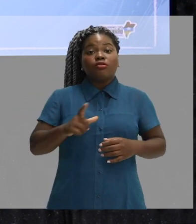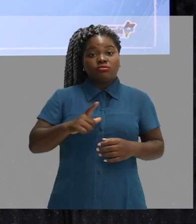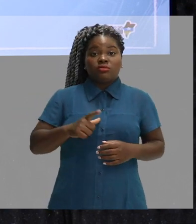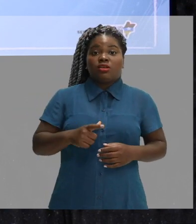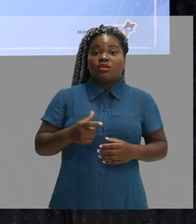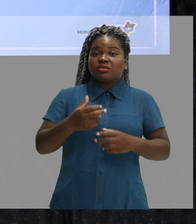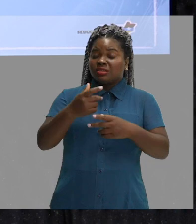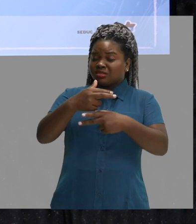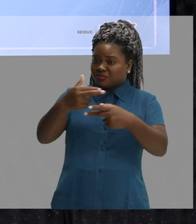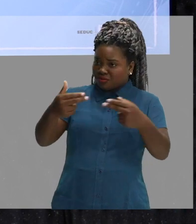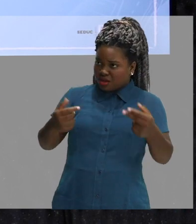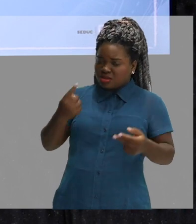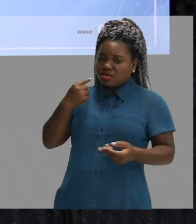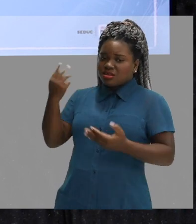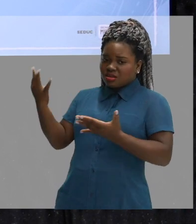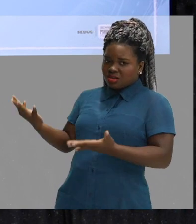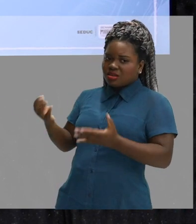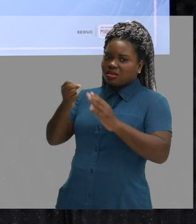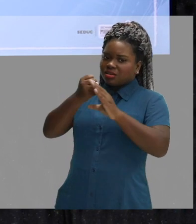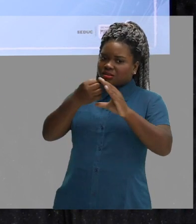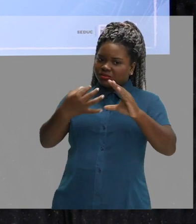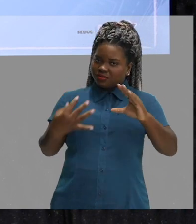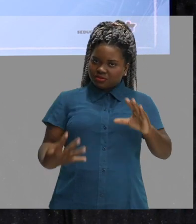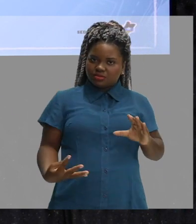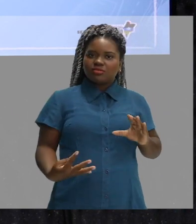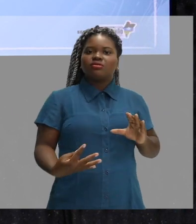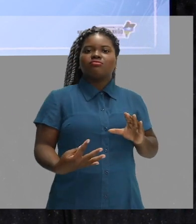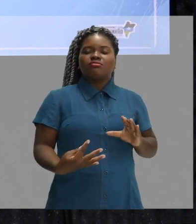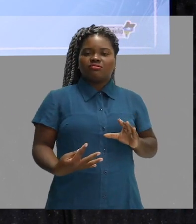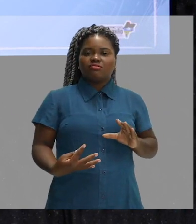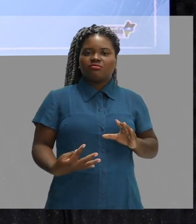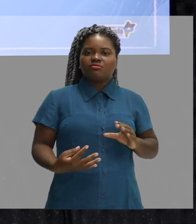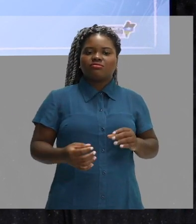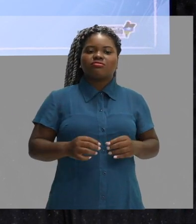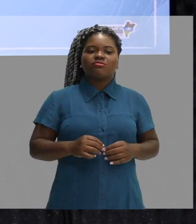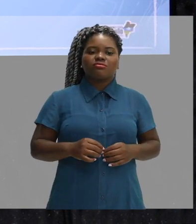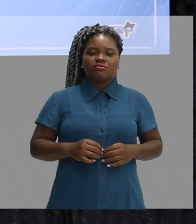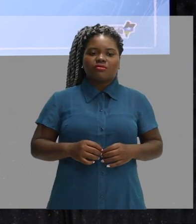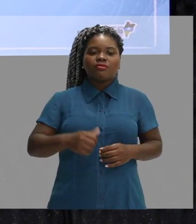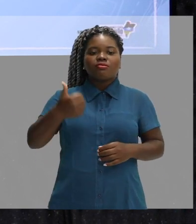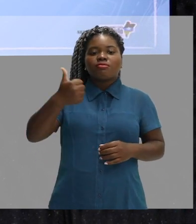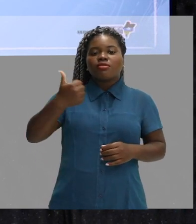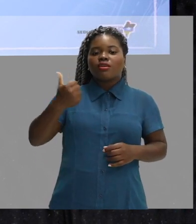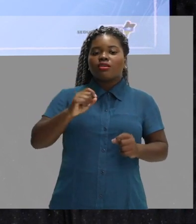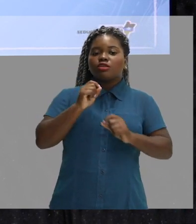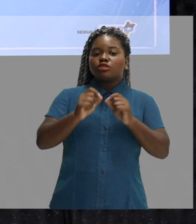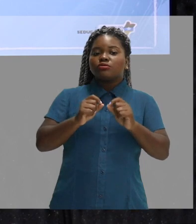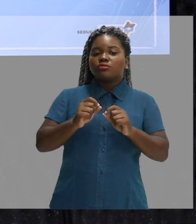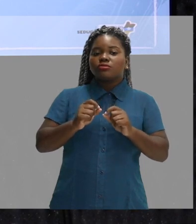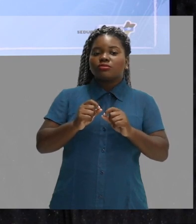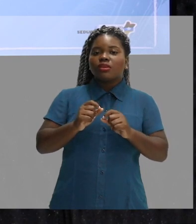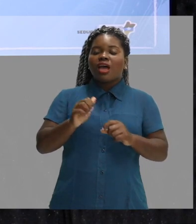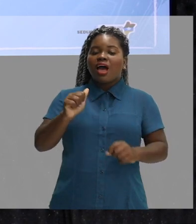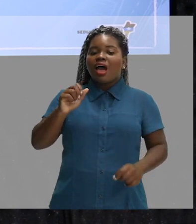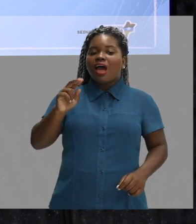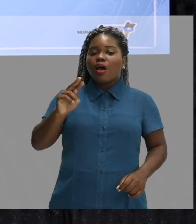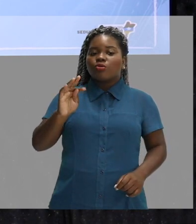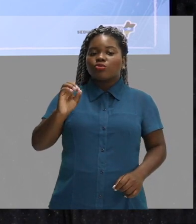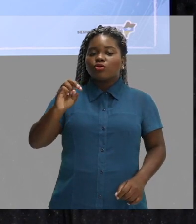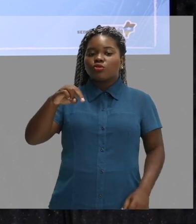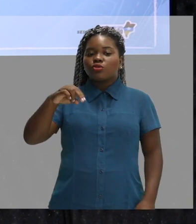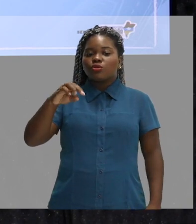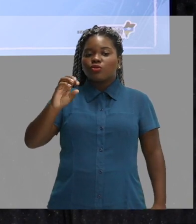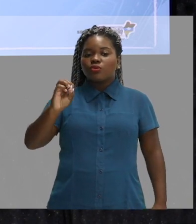características que estão listadas aqui. Vamos falar sobre cada uma devagarzinho? Acompanhem comigo. Primeira, autonomia do